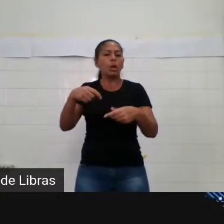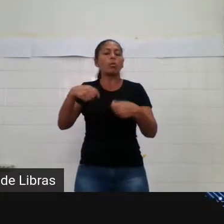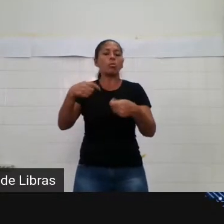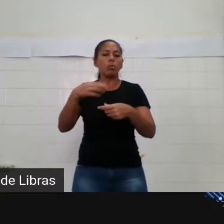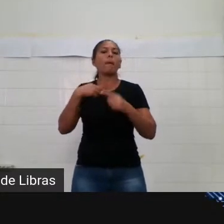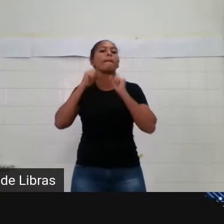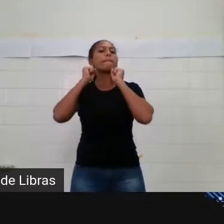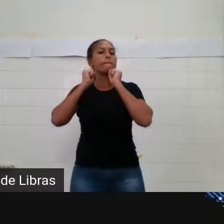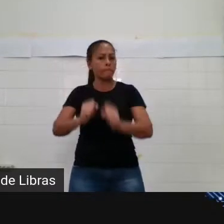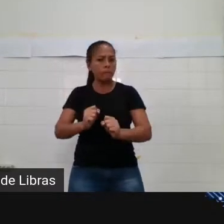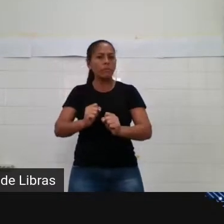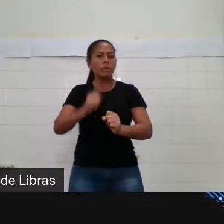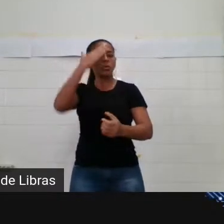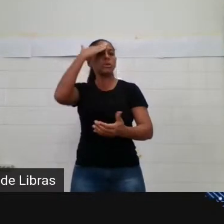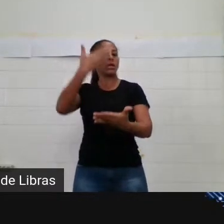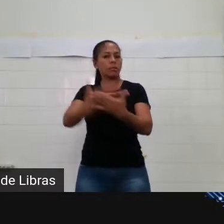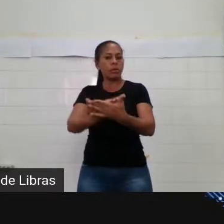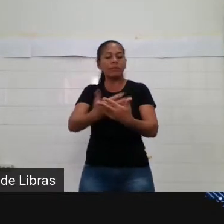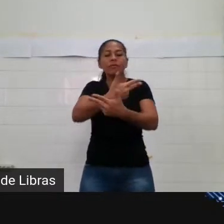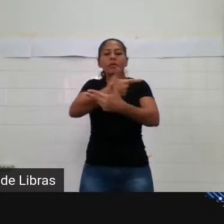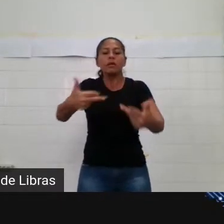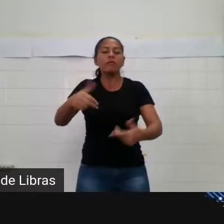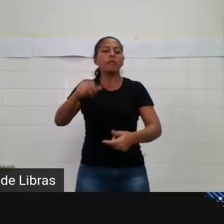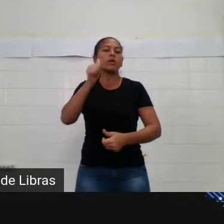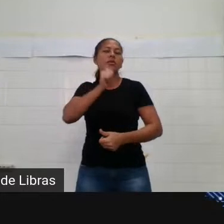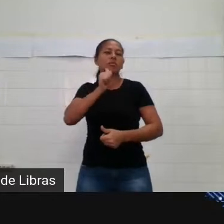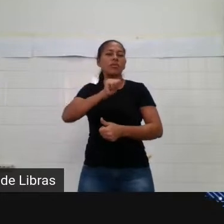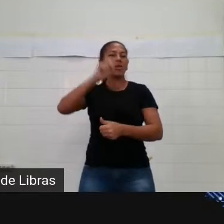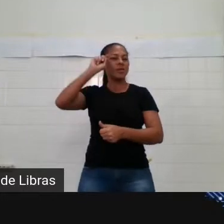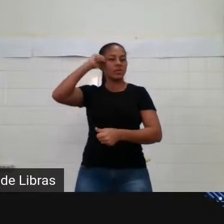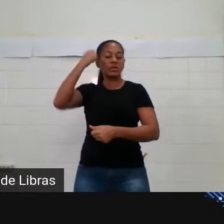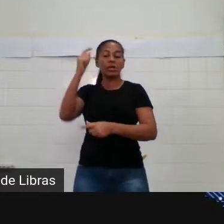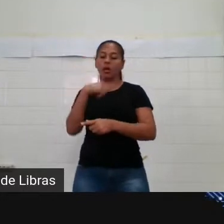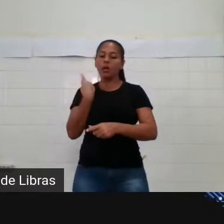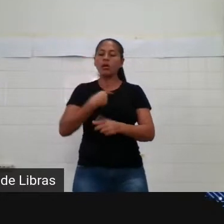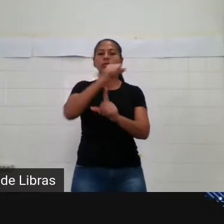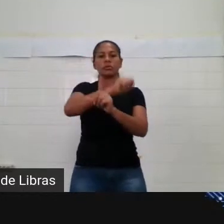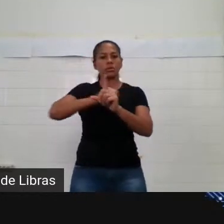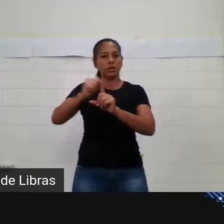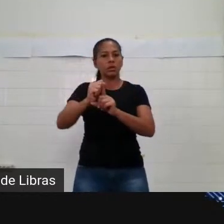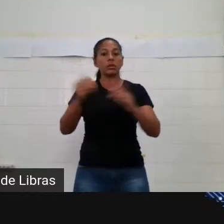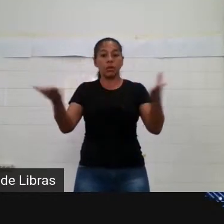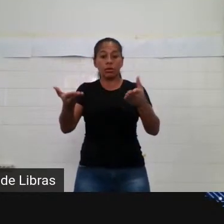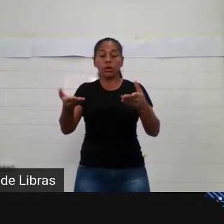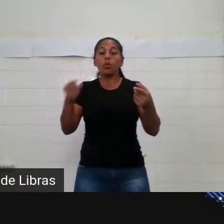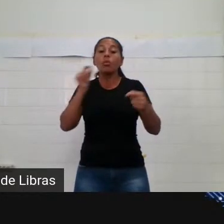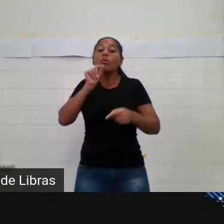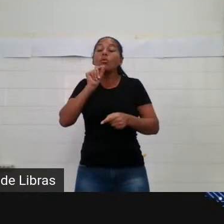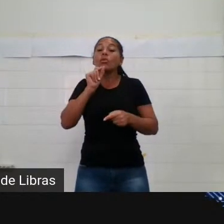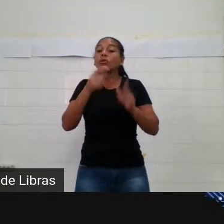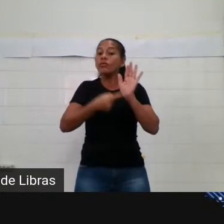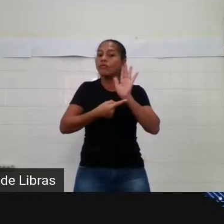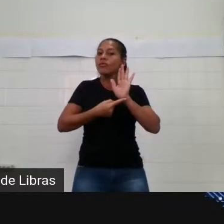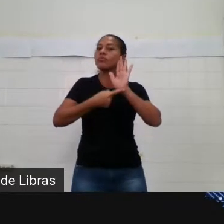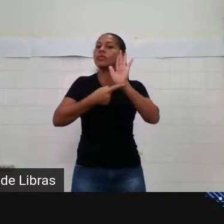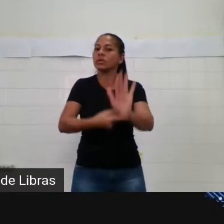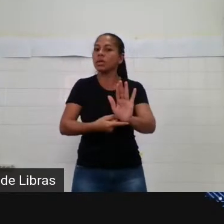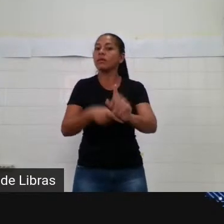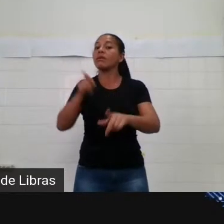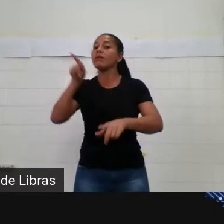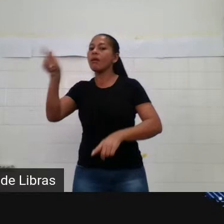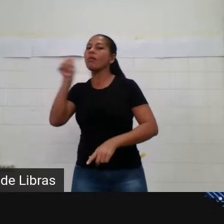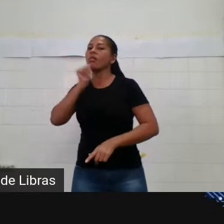negras na nossa sociedade. Então, portanto, o que eu vou pontuar, porque a Conceição tem uma trajetória